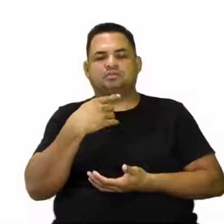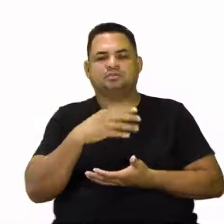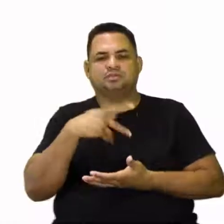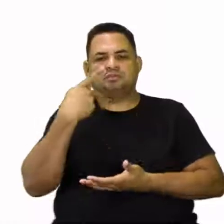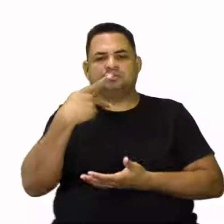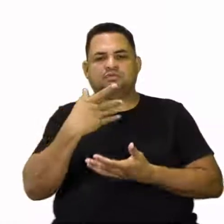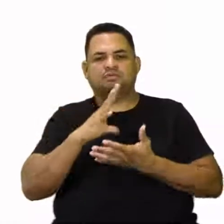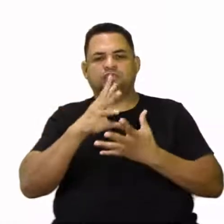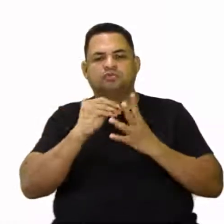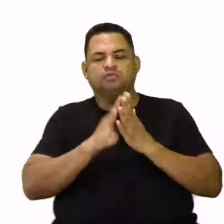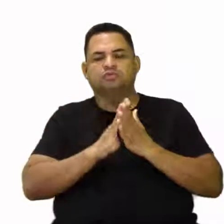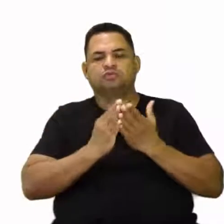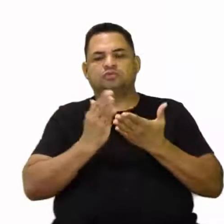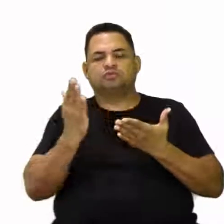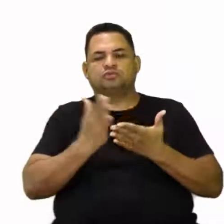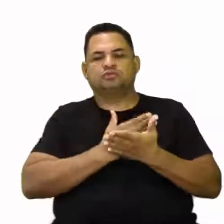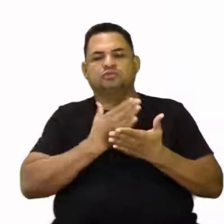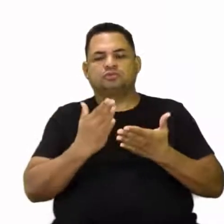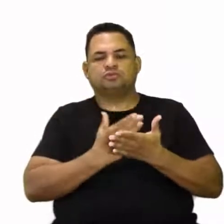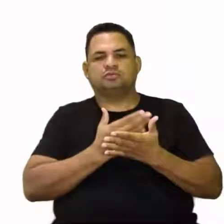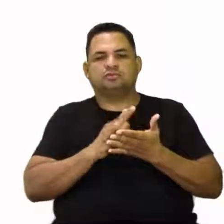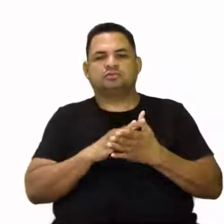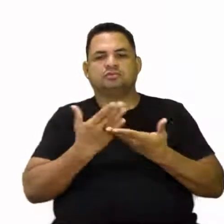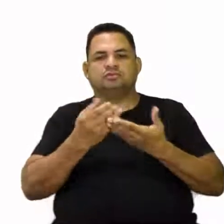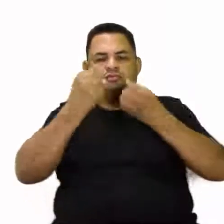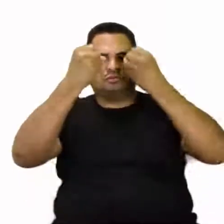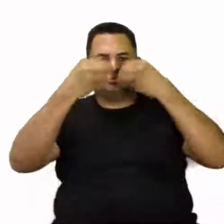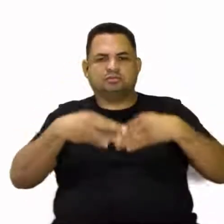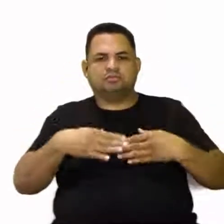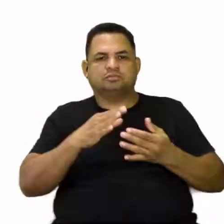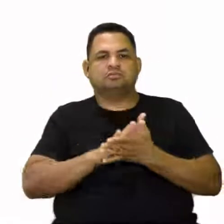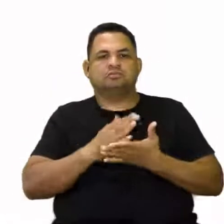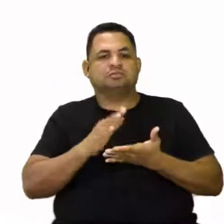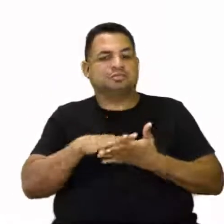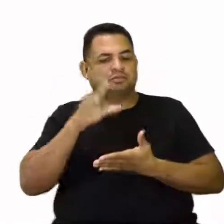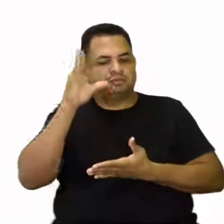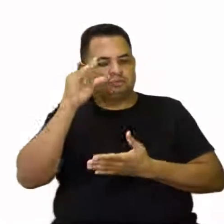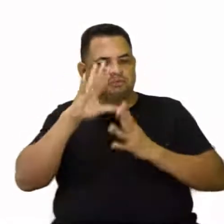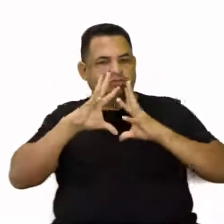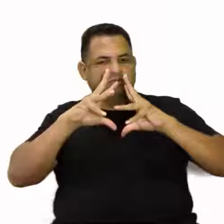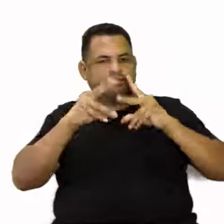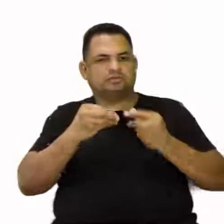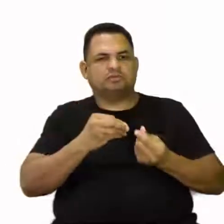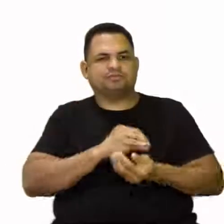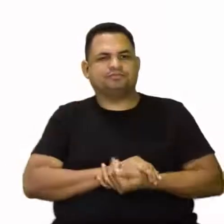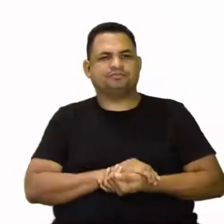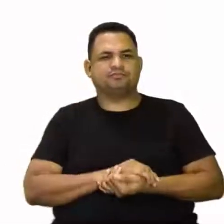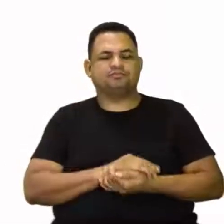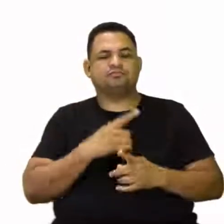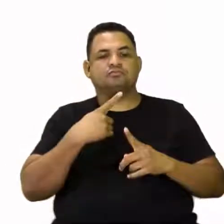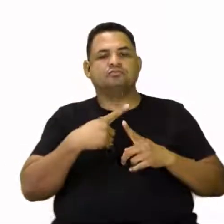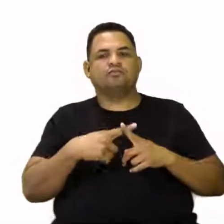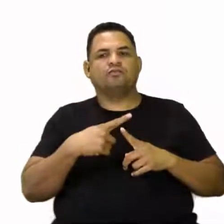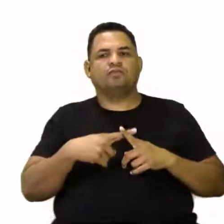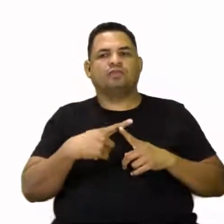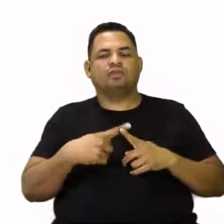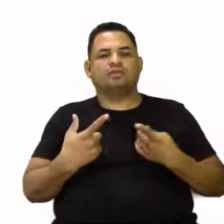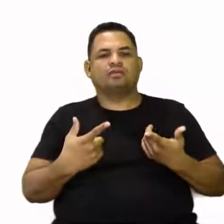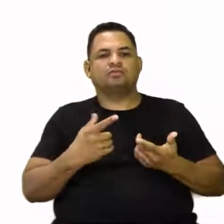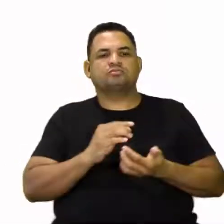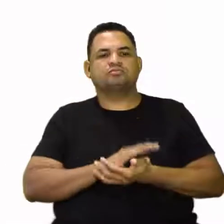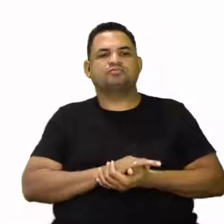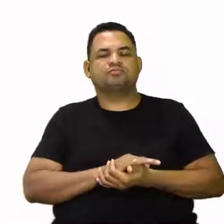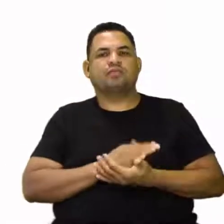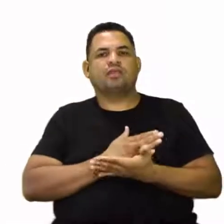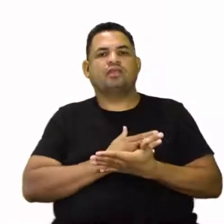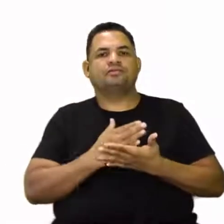de todas as obras que a gente trabalhou e que vai trabalhar, essa é a mais interessante de todas. Por quê? Porque lá